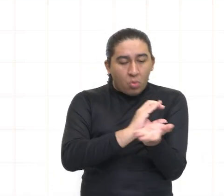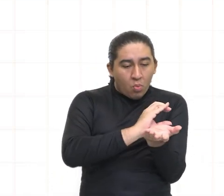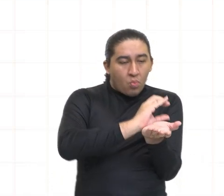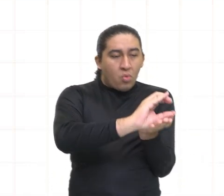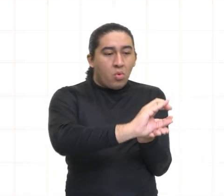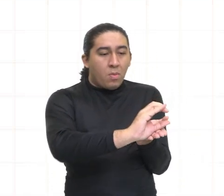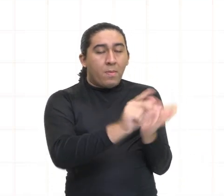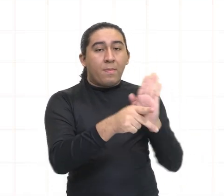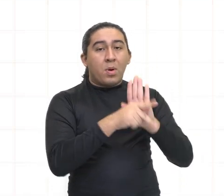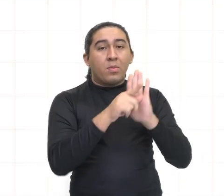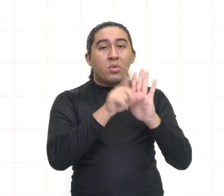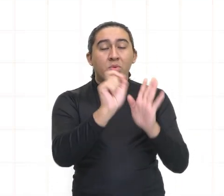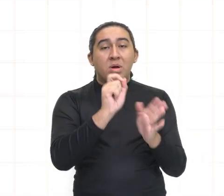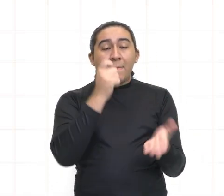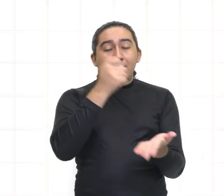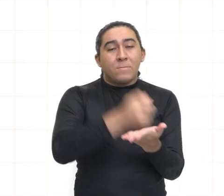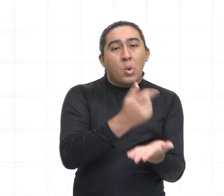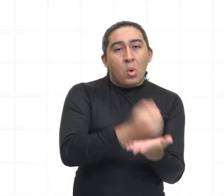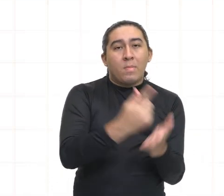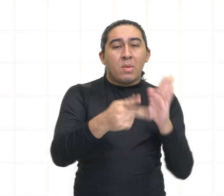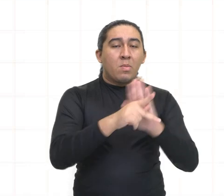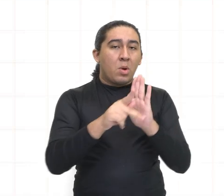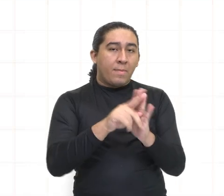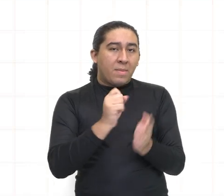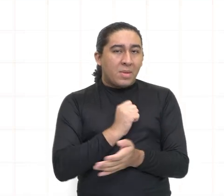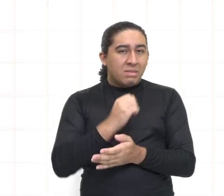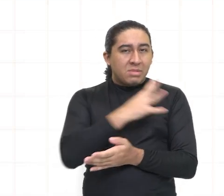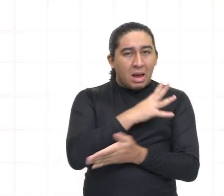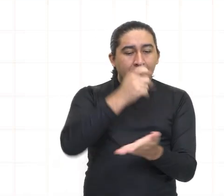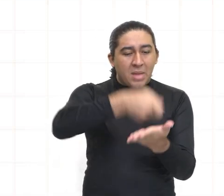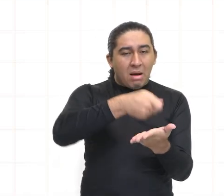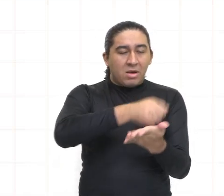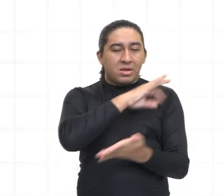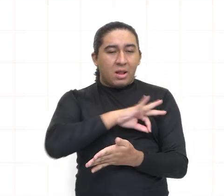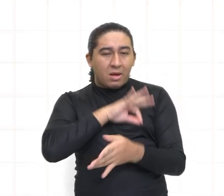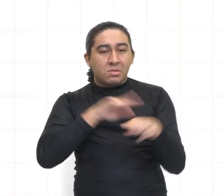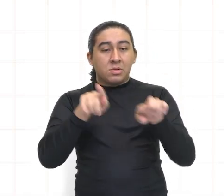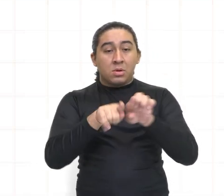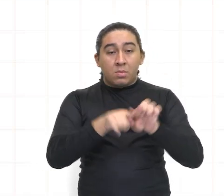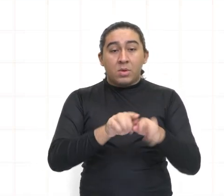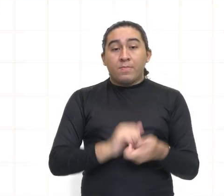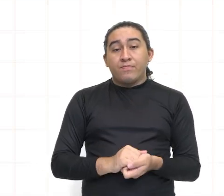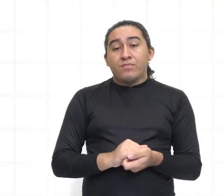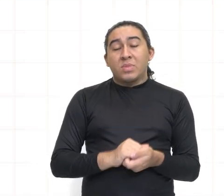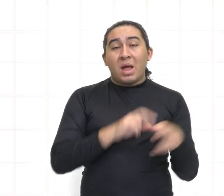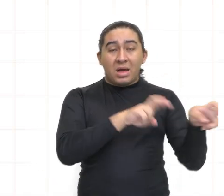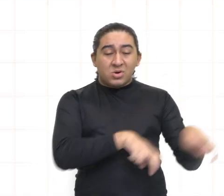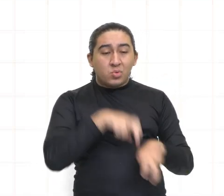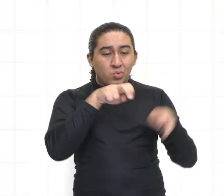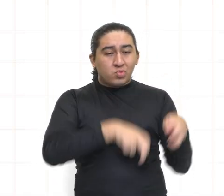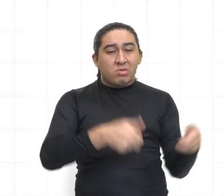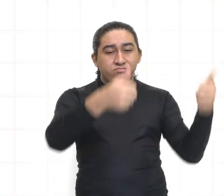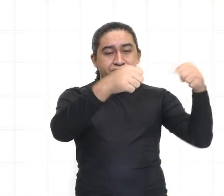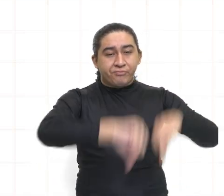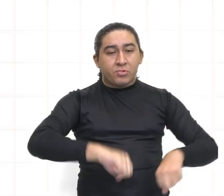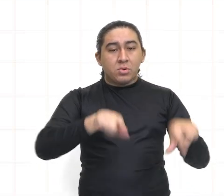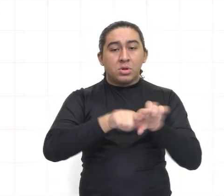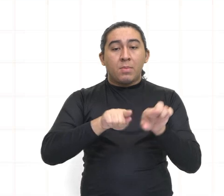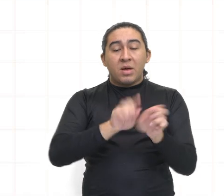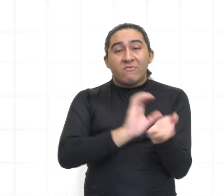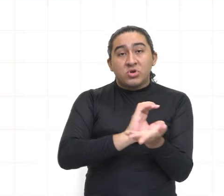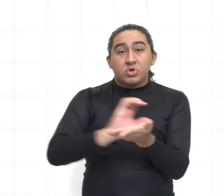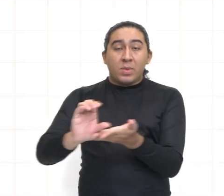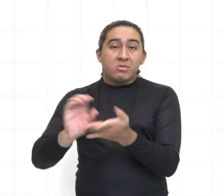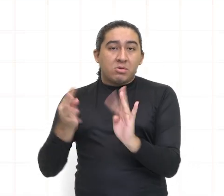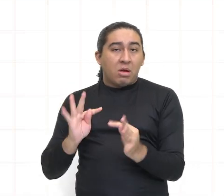soviético com pagamento de forças policiais, a baixa produtividade da agricultura e da pecuária, a falta de